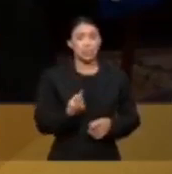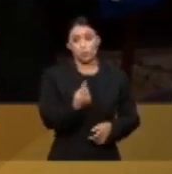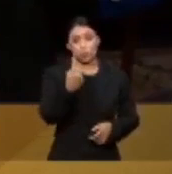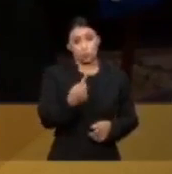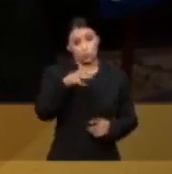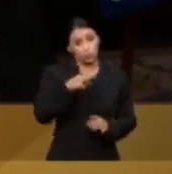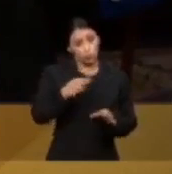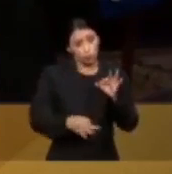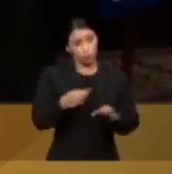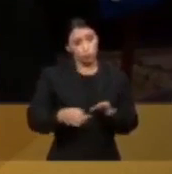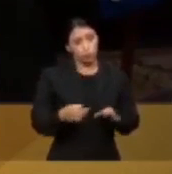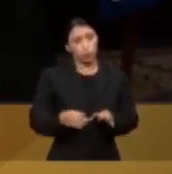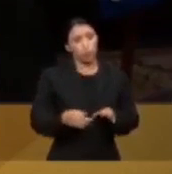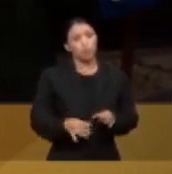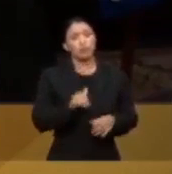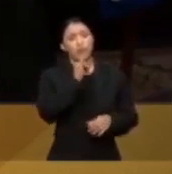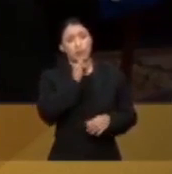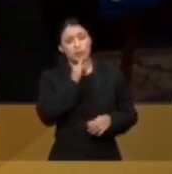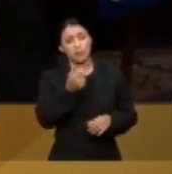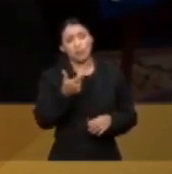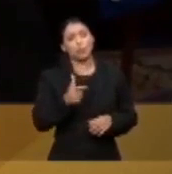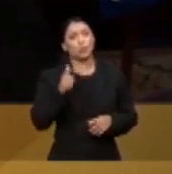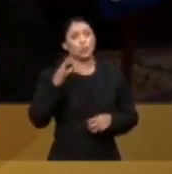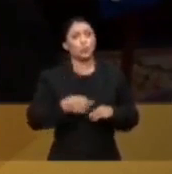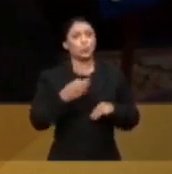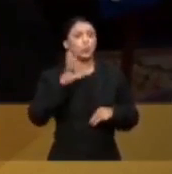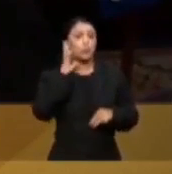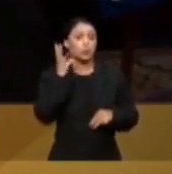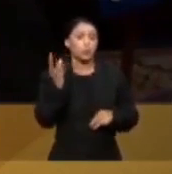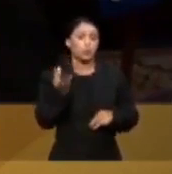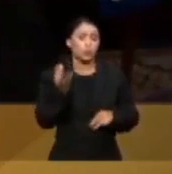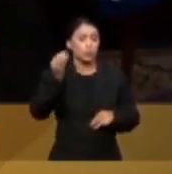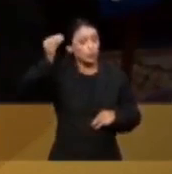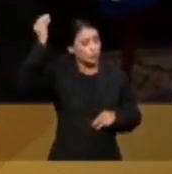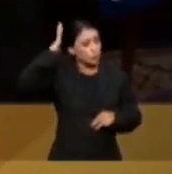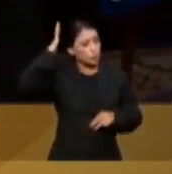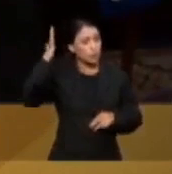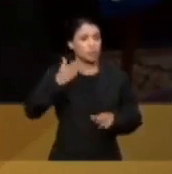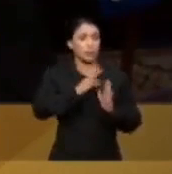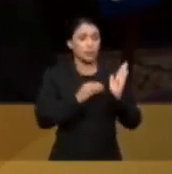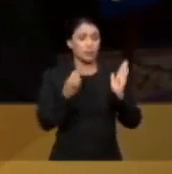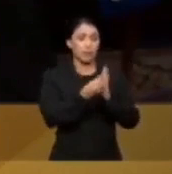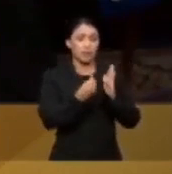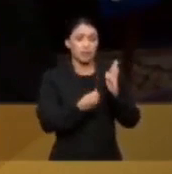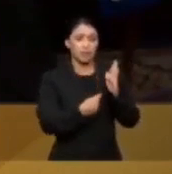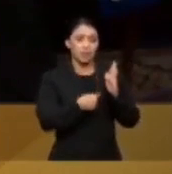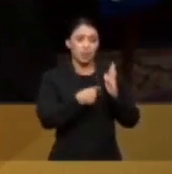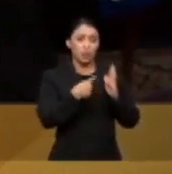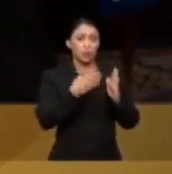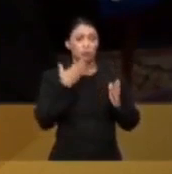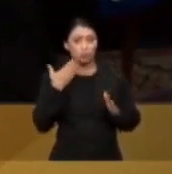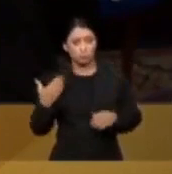petição 37.840 da relatoria do eminente ministro Luiz Fux e da petição 9.067, na qual o